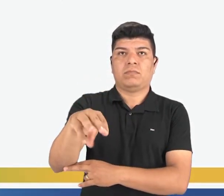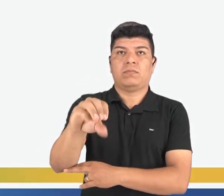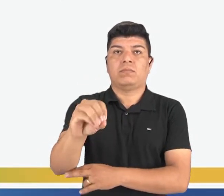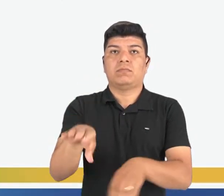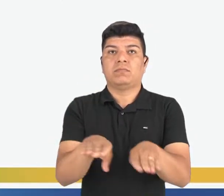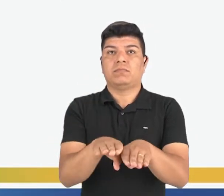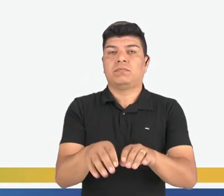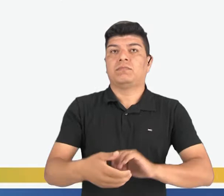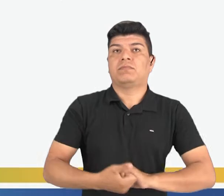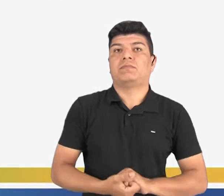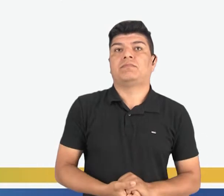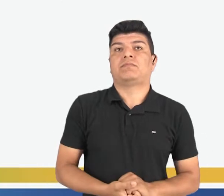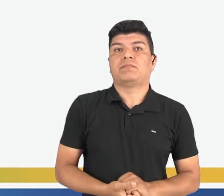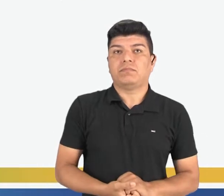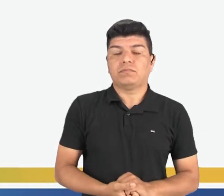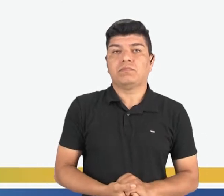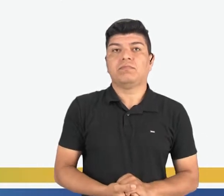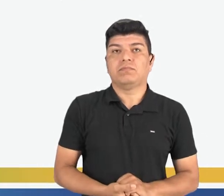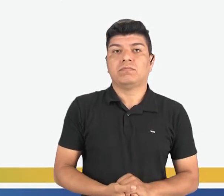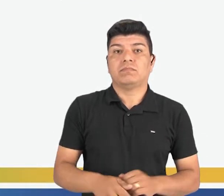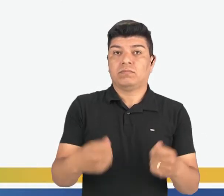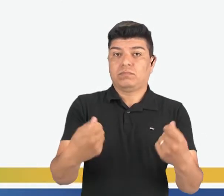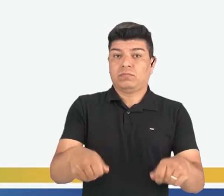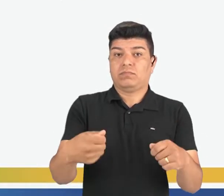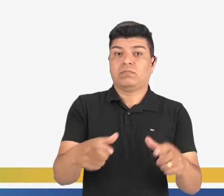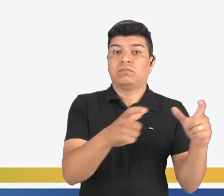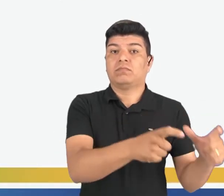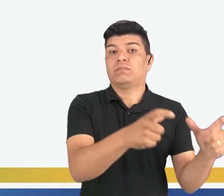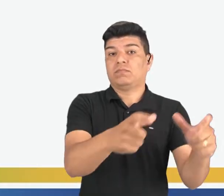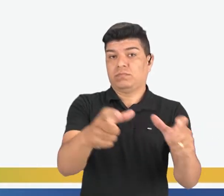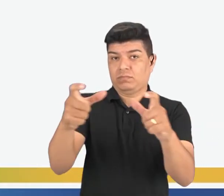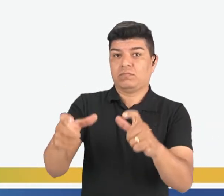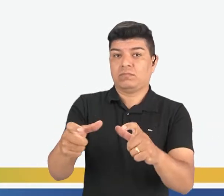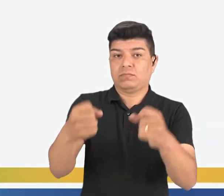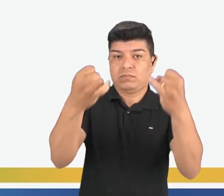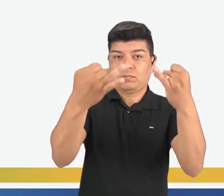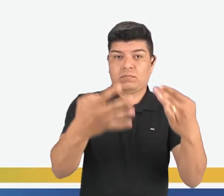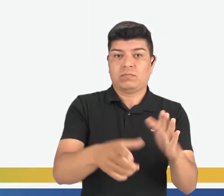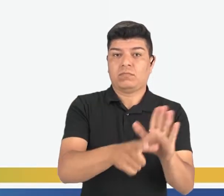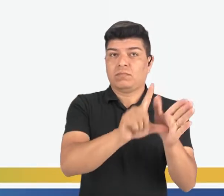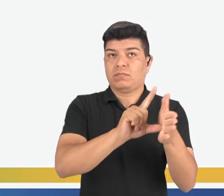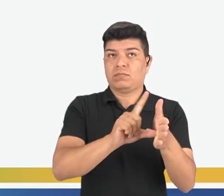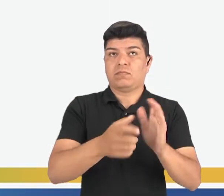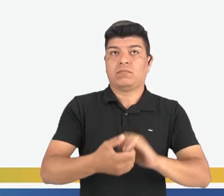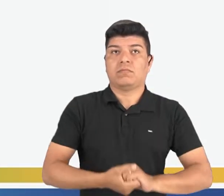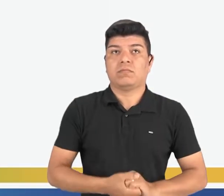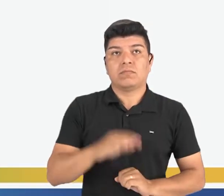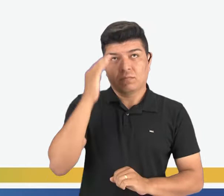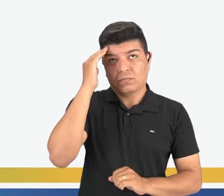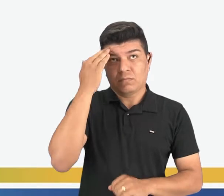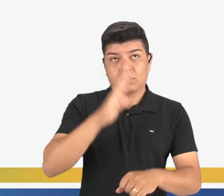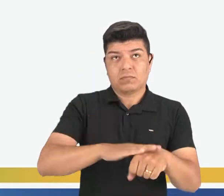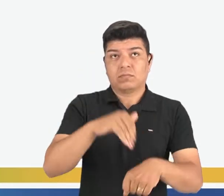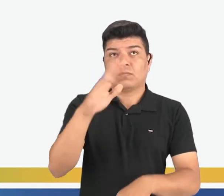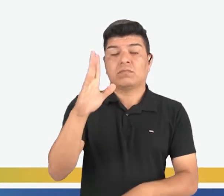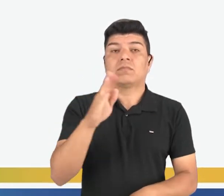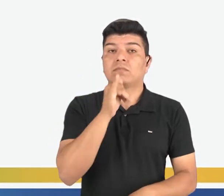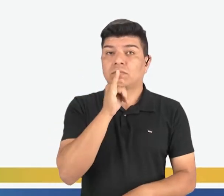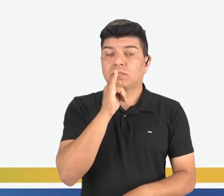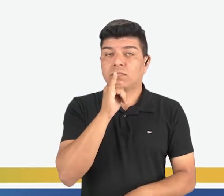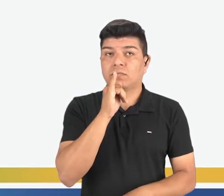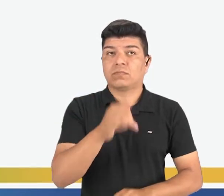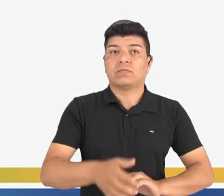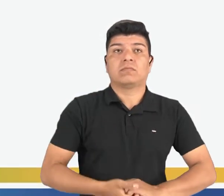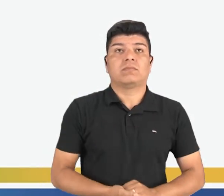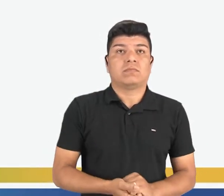Vamos ver aí, ó. Regionalismo, depende da região, como eu falei anteriormente, tá? Vamos entender um pouquinho mais? Olha só alguns exemplos aí,